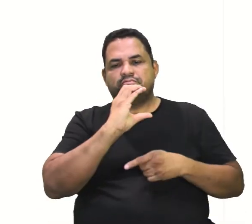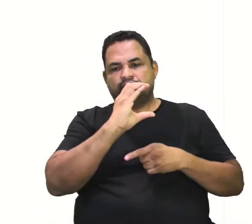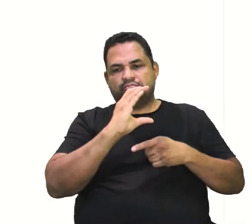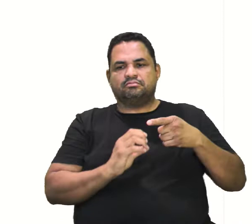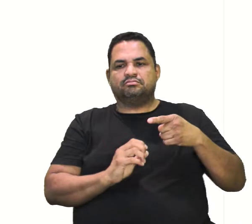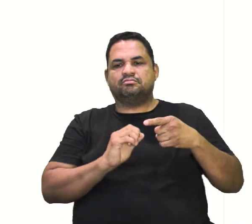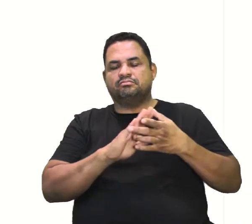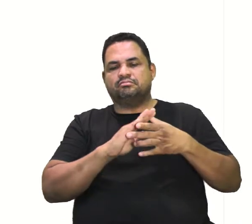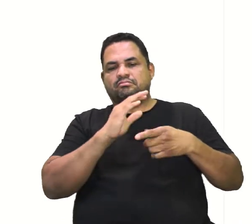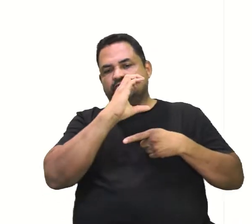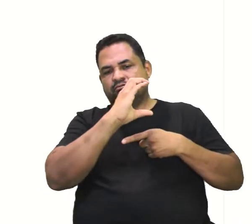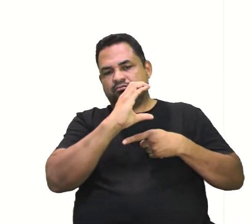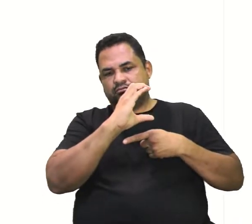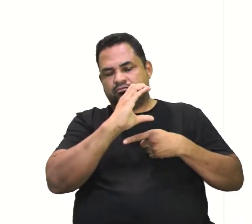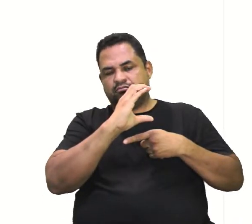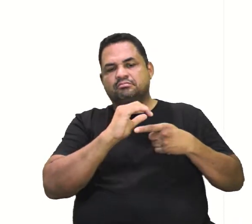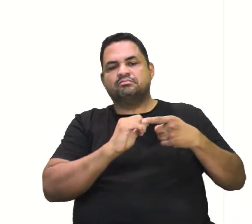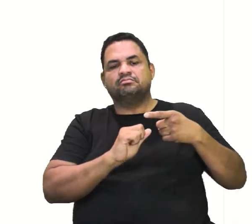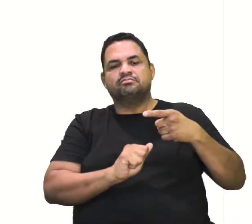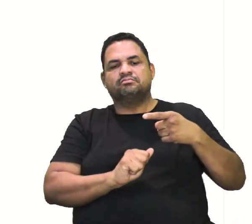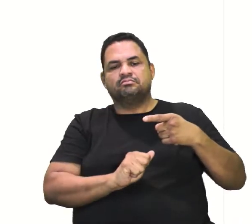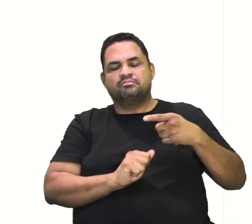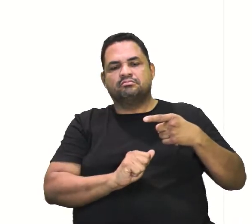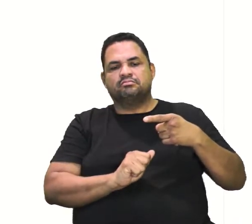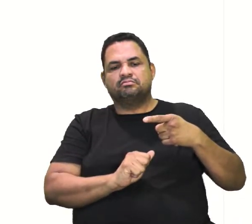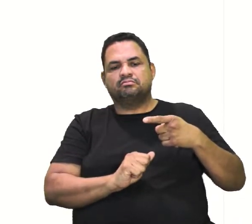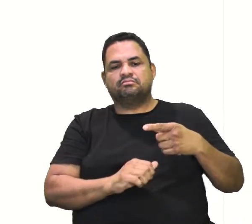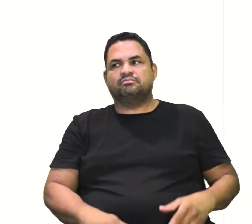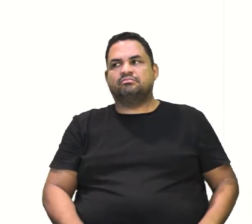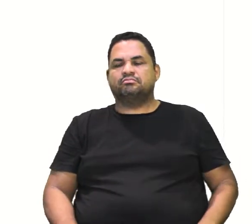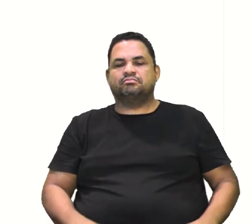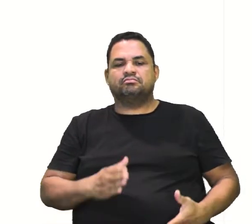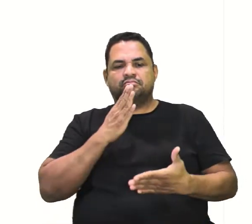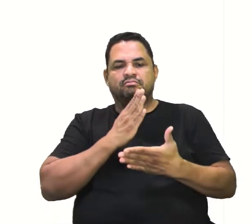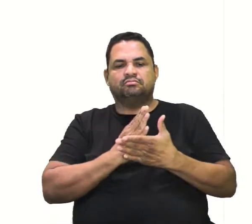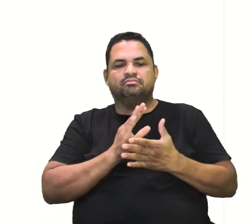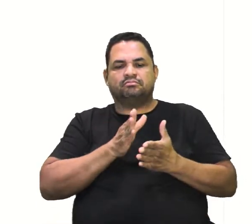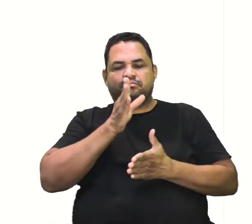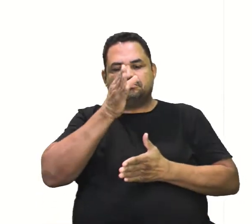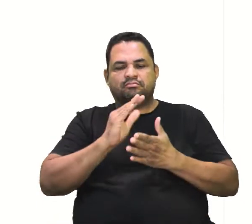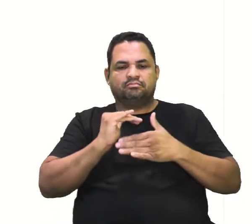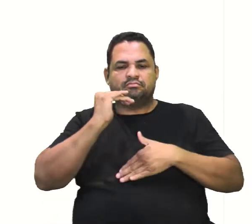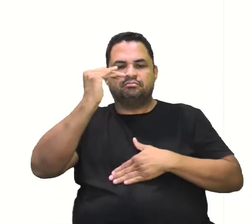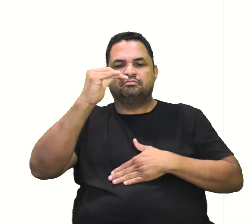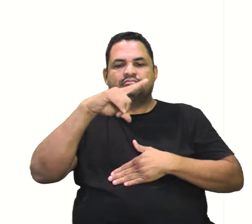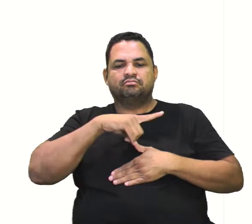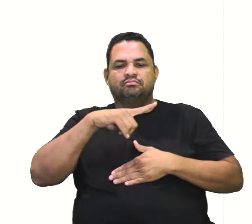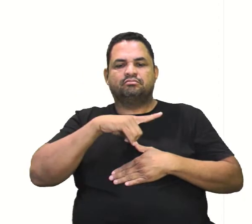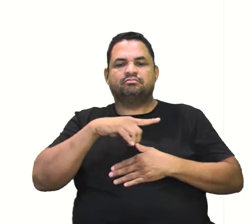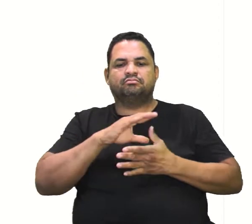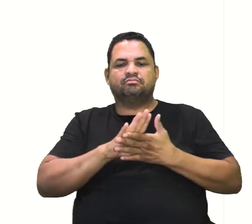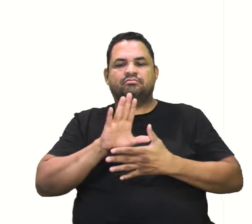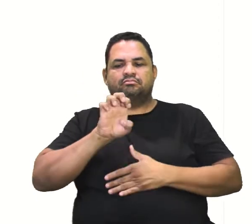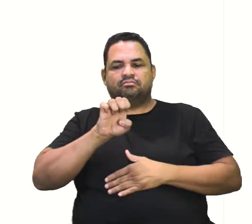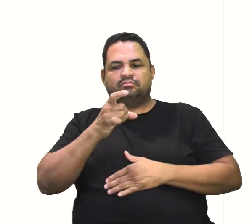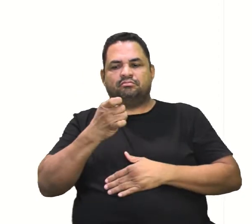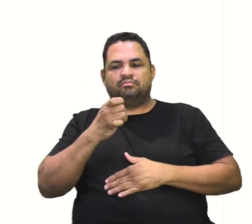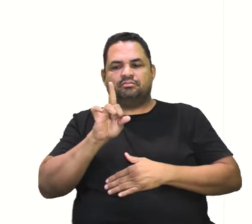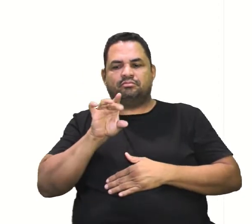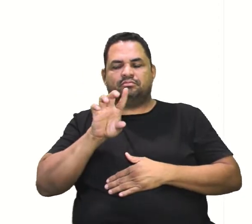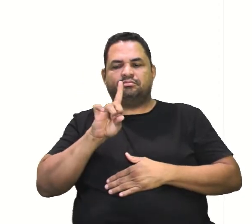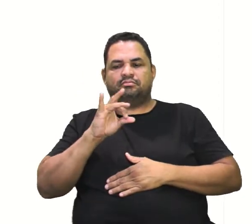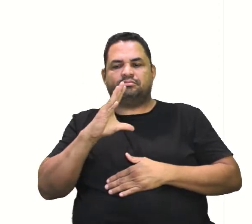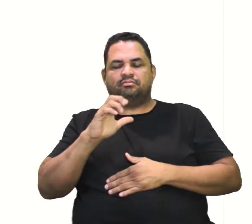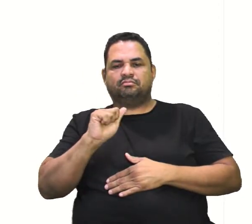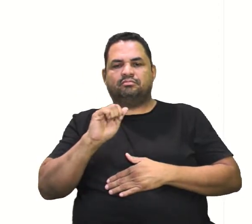do meu teorema de Pitágoras, aqui, o meu cateto, pelo A, que é a metade do meu eixo maior, eu tenho a excentricidade. Olha